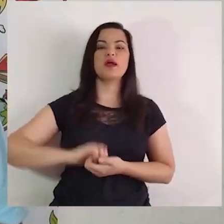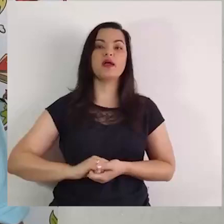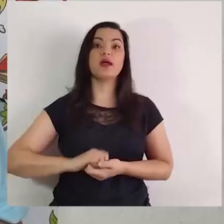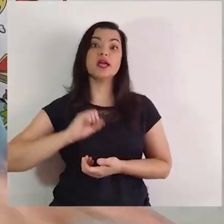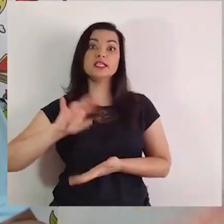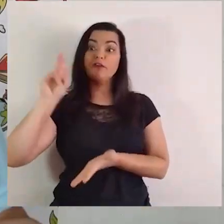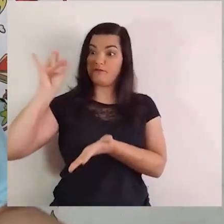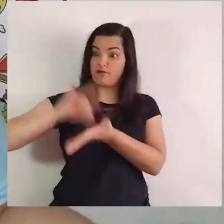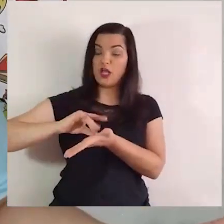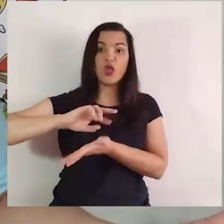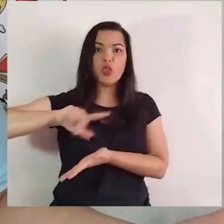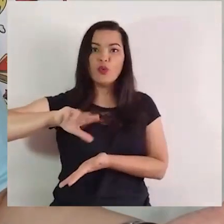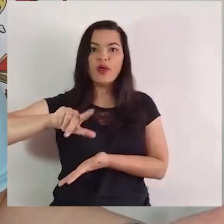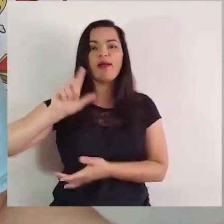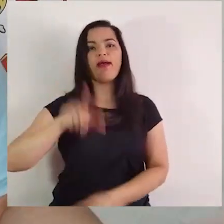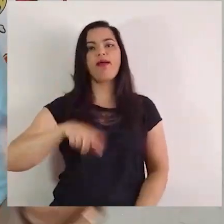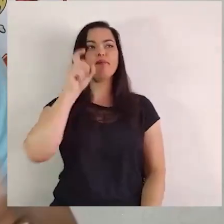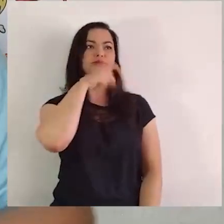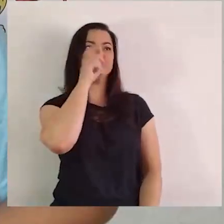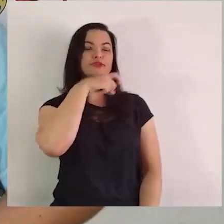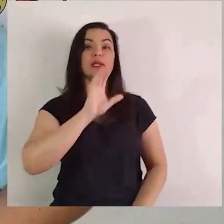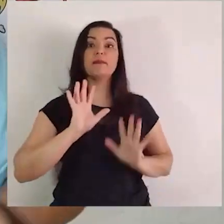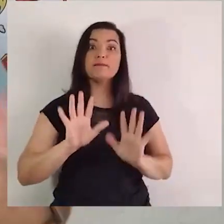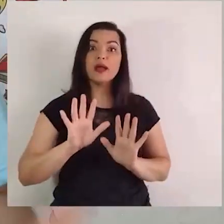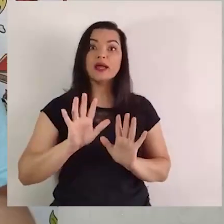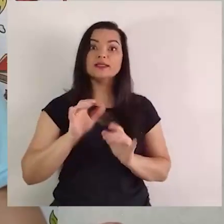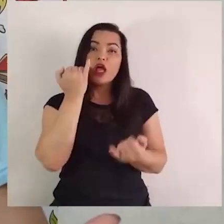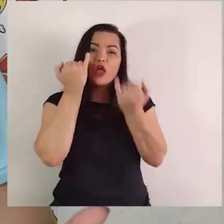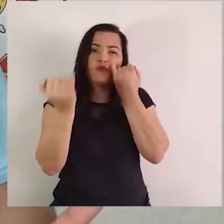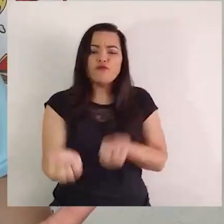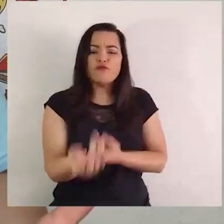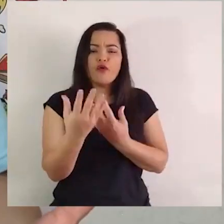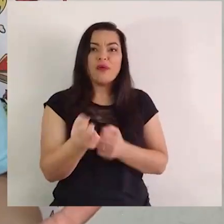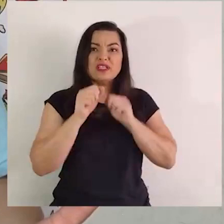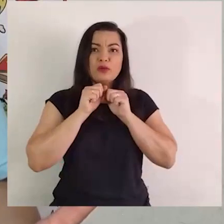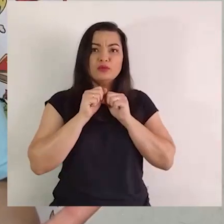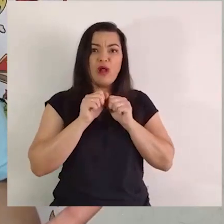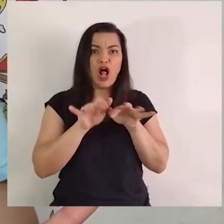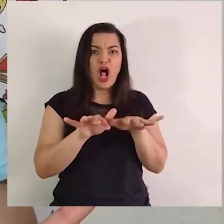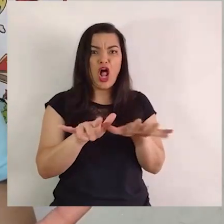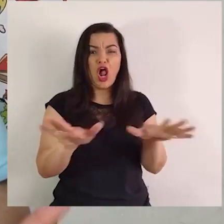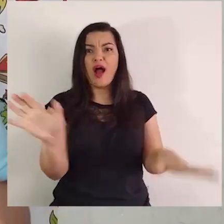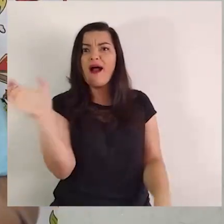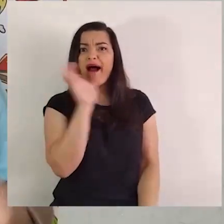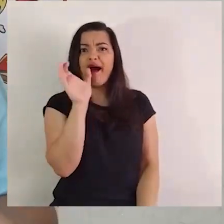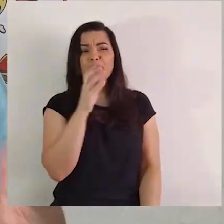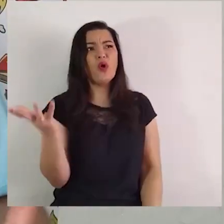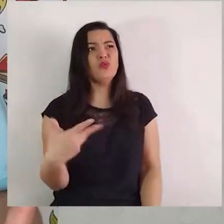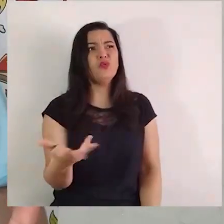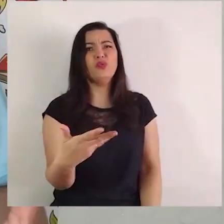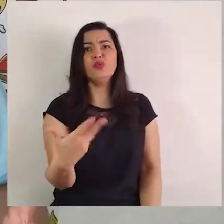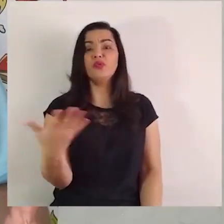fato, é mentira. Só que a velocidade que essas informações são compartilhadas, amores, é